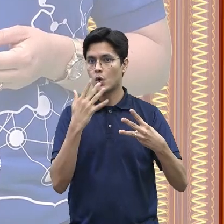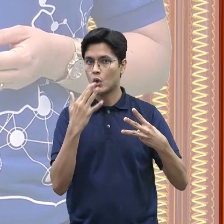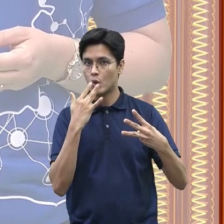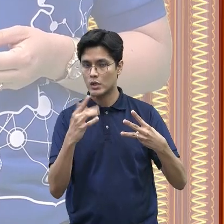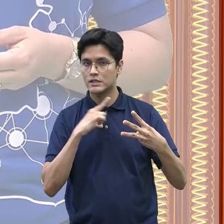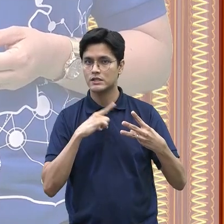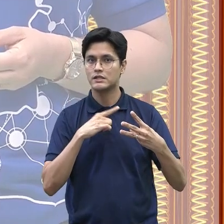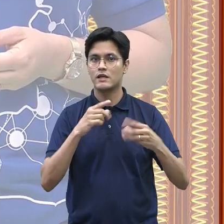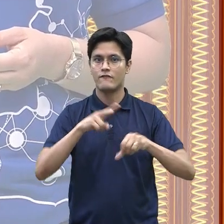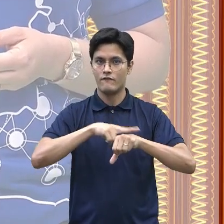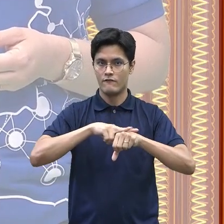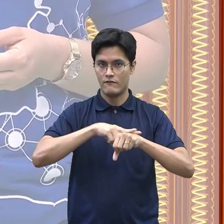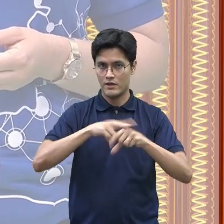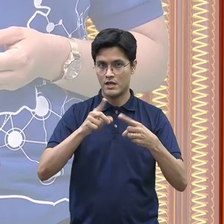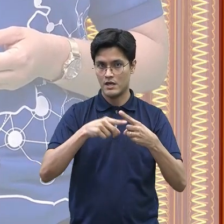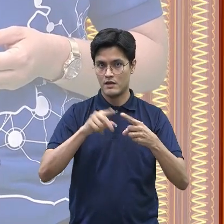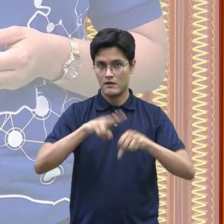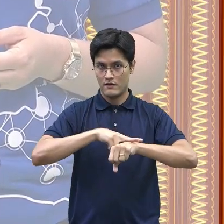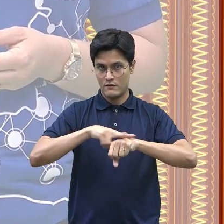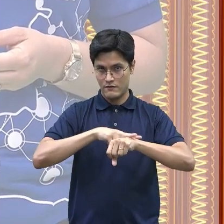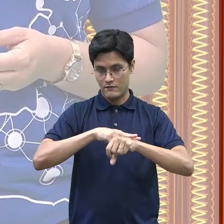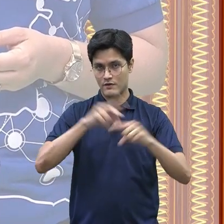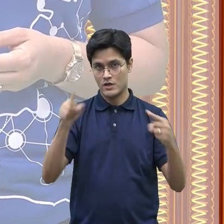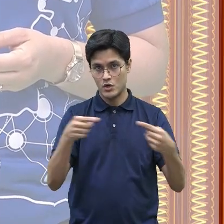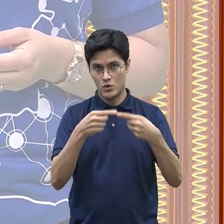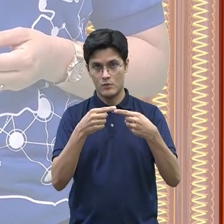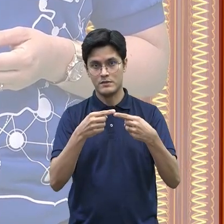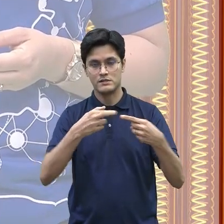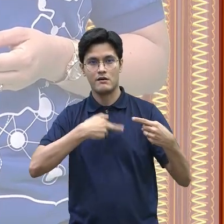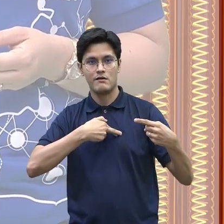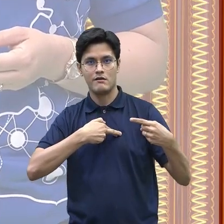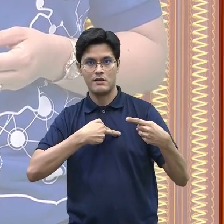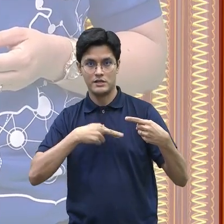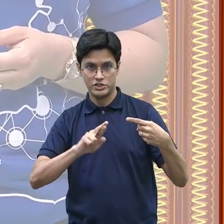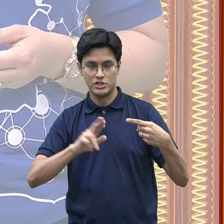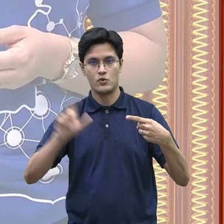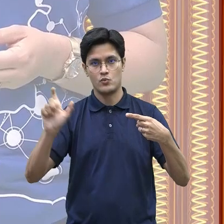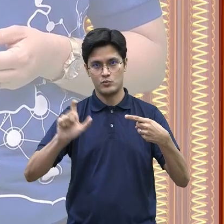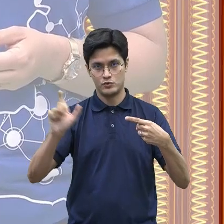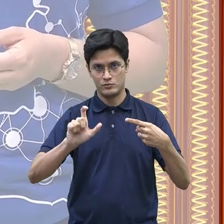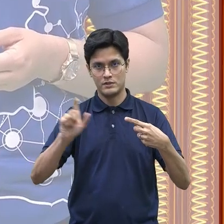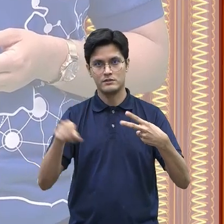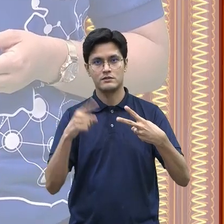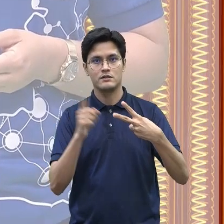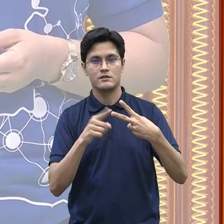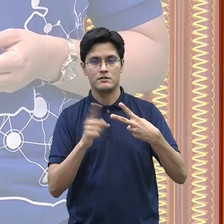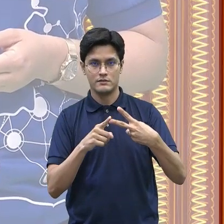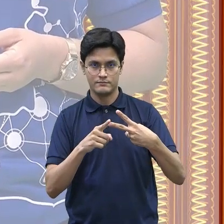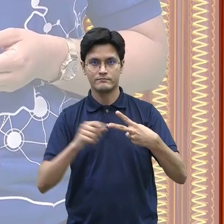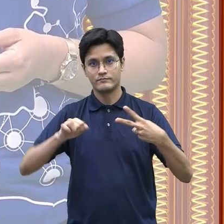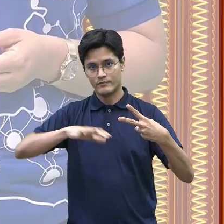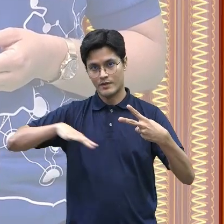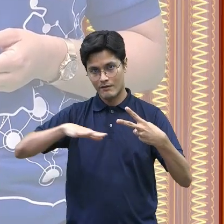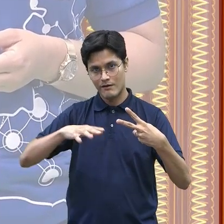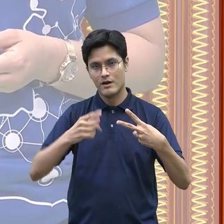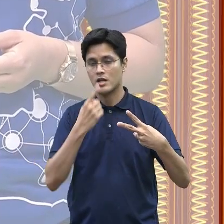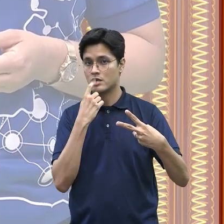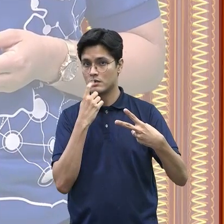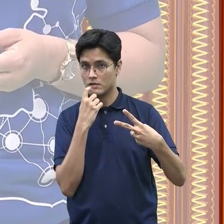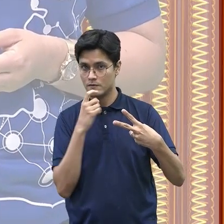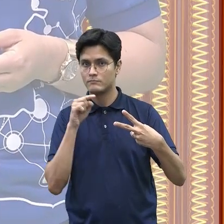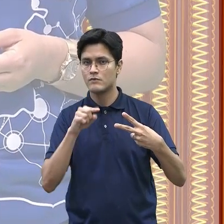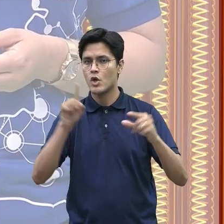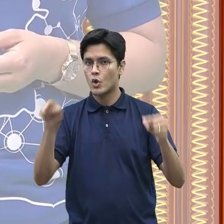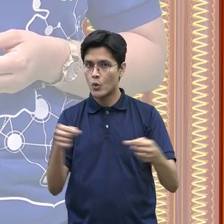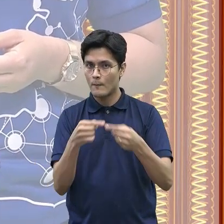temos o verde, que faz referência justamente à religião muçulmana. A área em vermelho faz referência